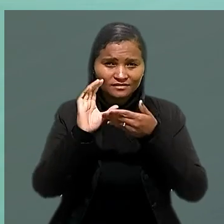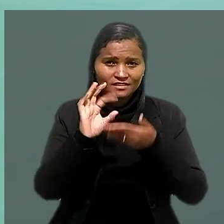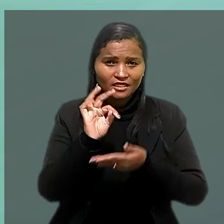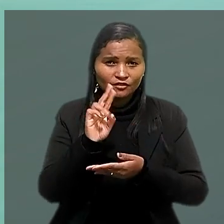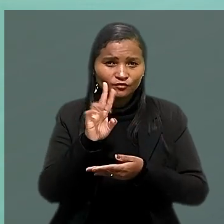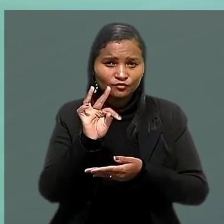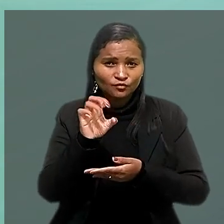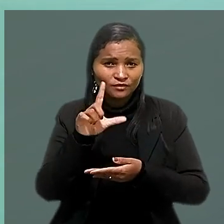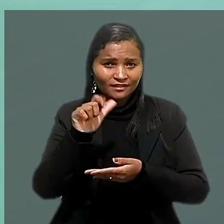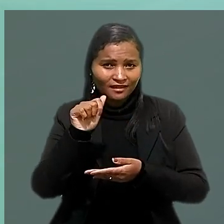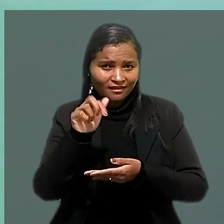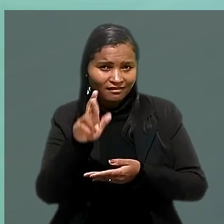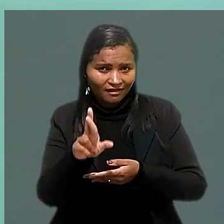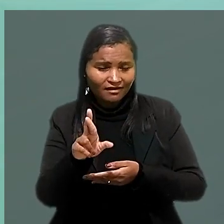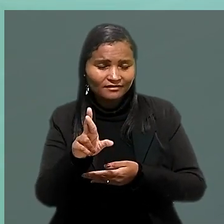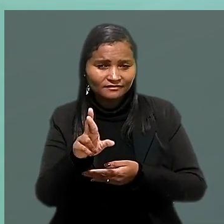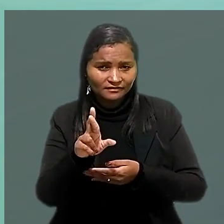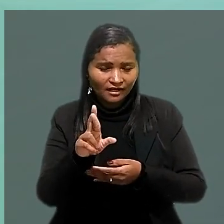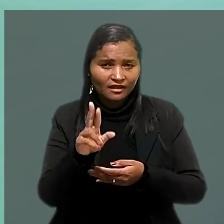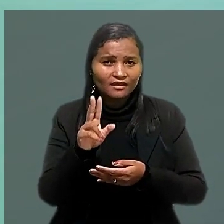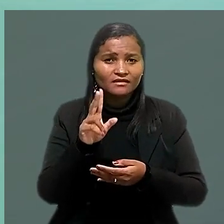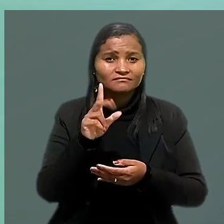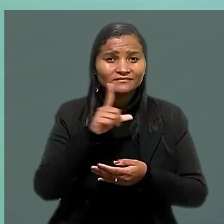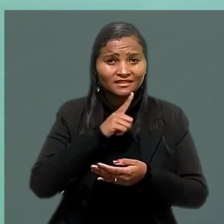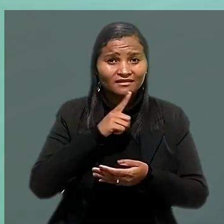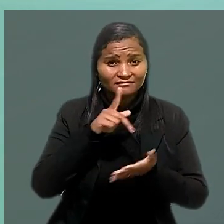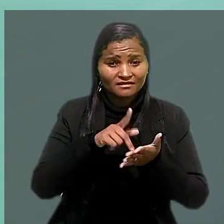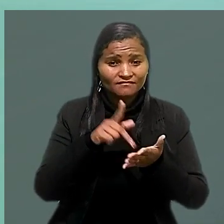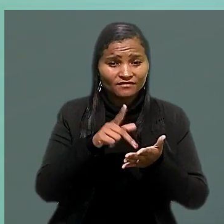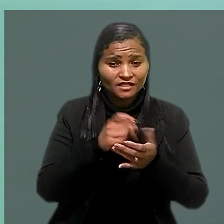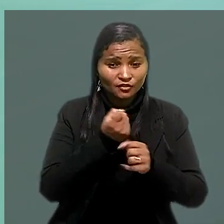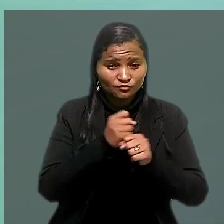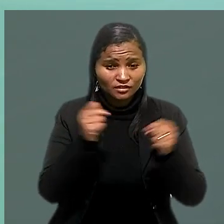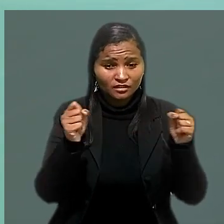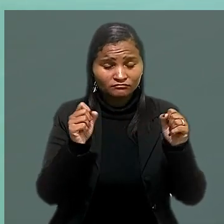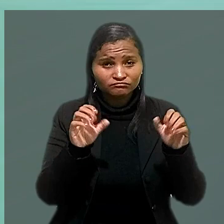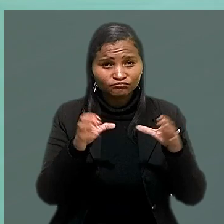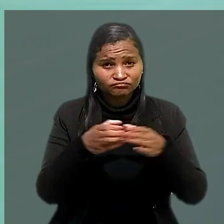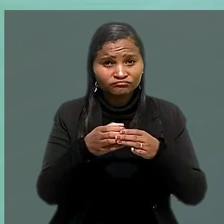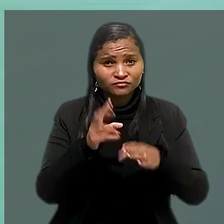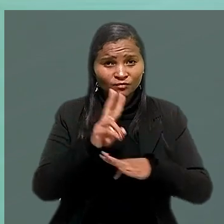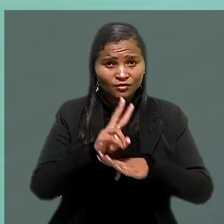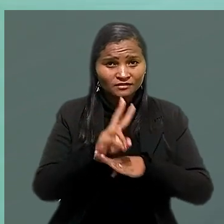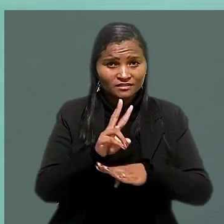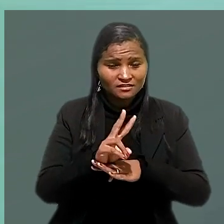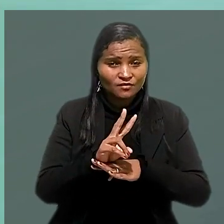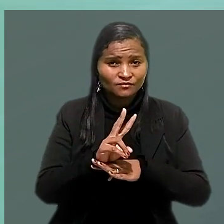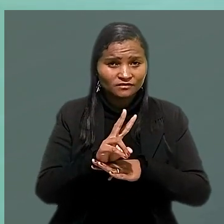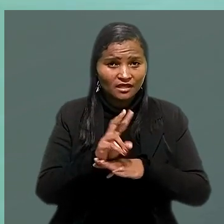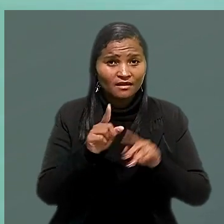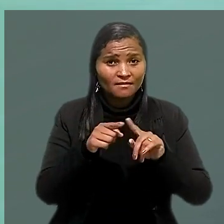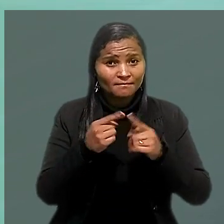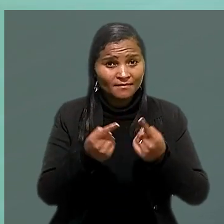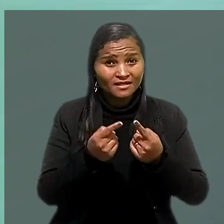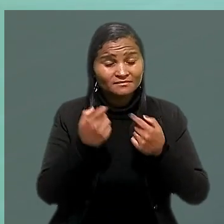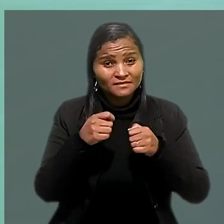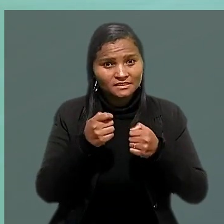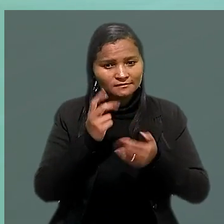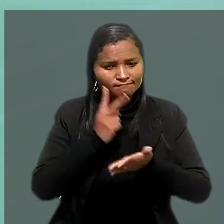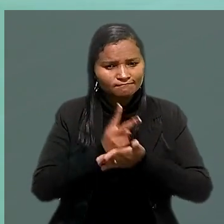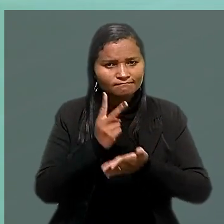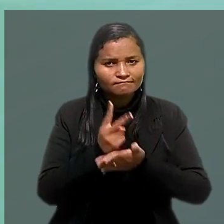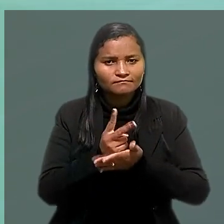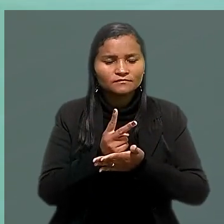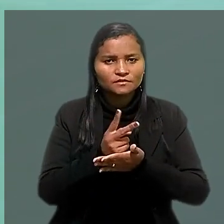conselhos tutelares. Então, há, na verdade, uma grande rede de proteção. Mas essa rede de proteção precisa